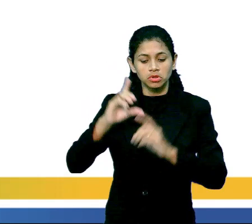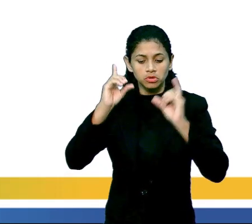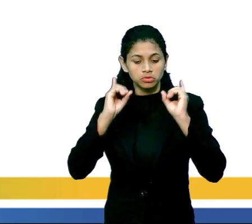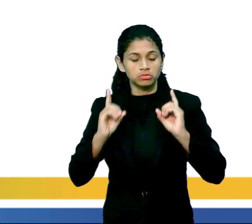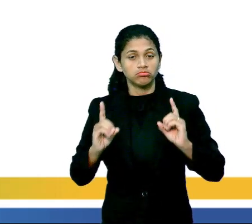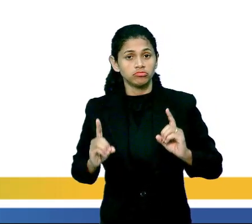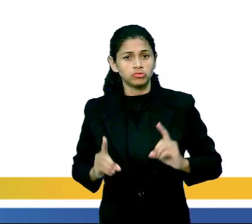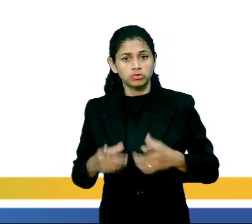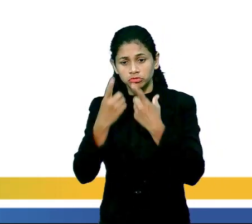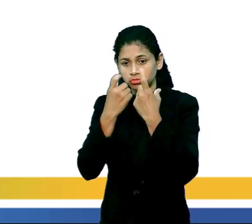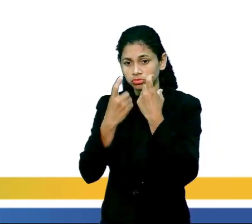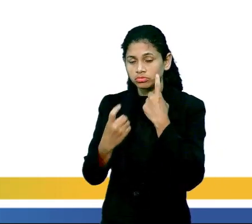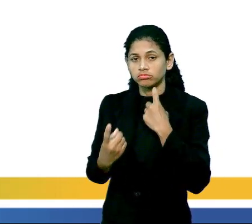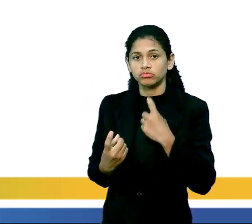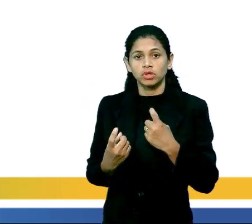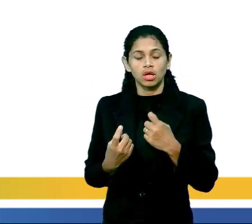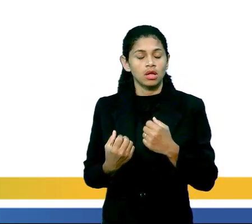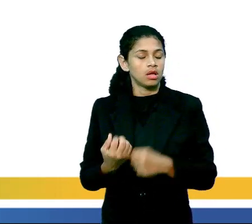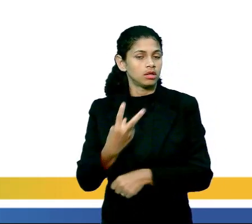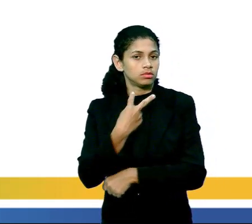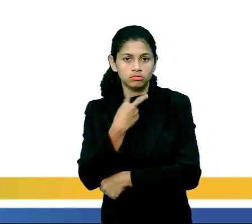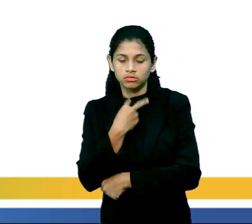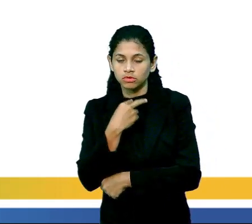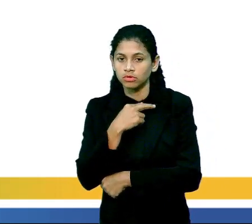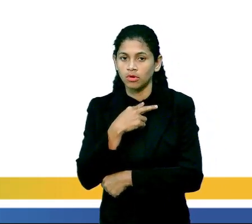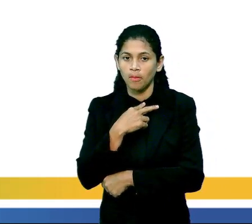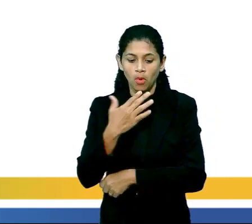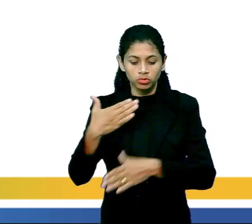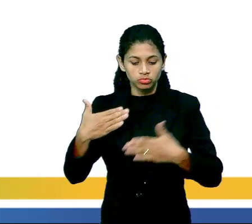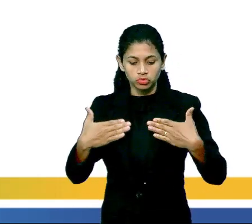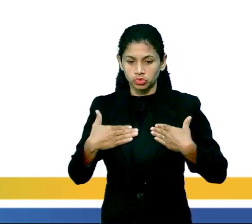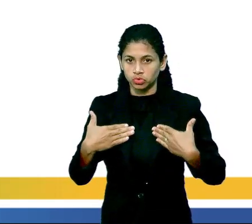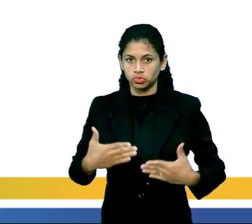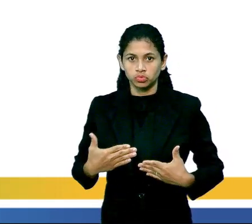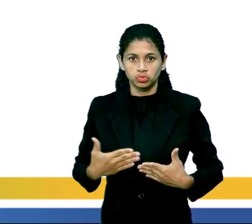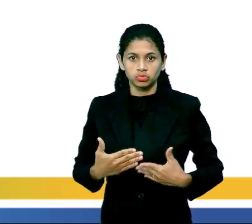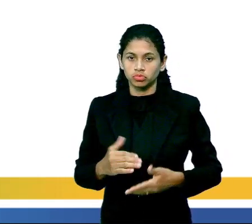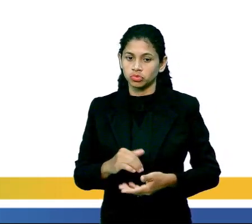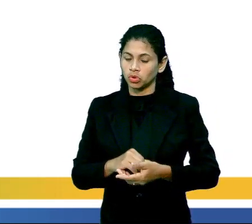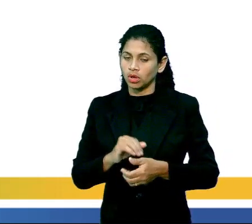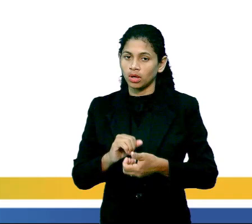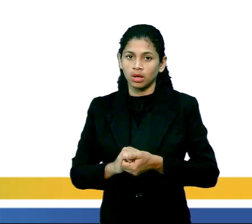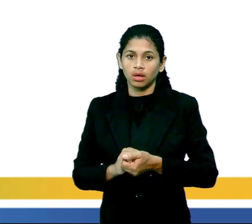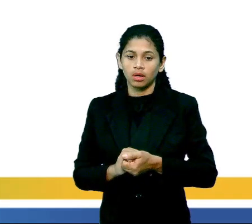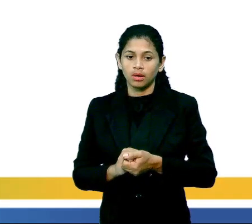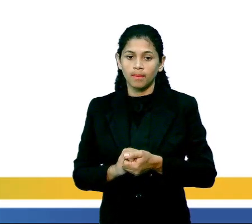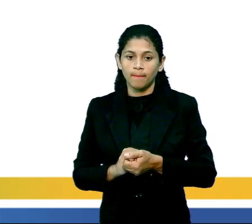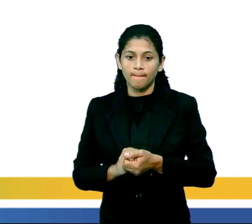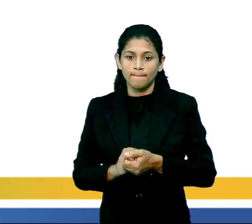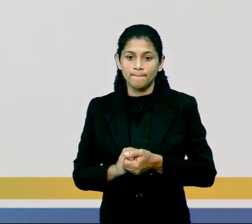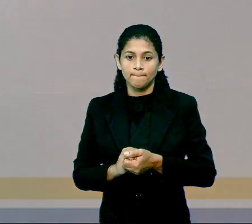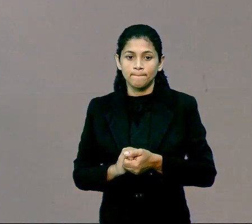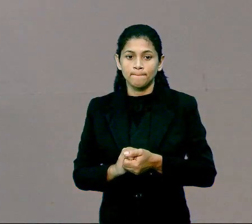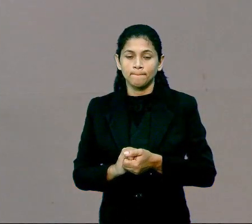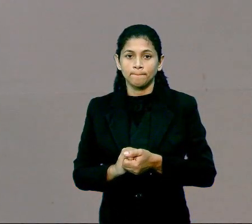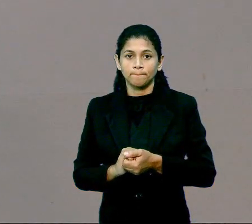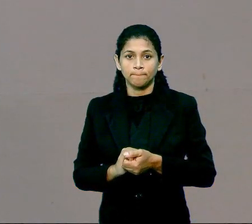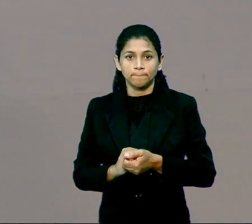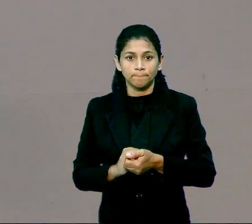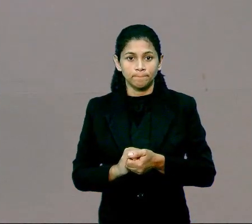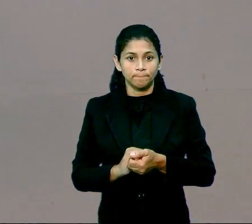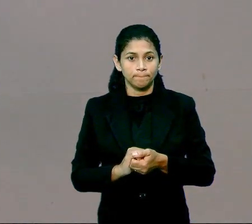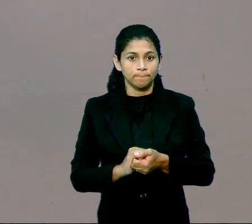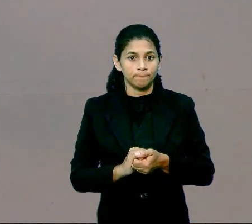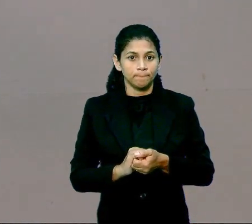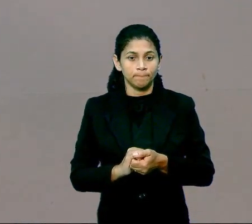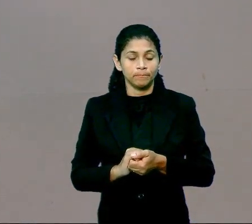delas sem autorização, cada criança é dona do seu corpo e o machismo é ruim para todos.